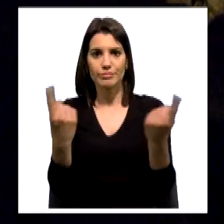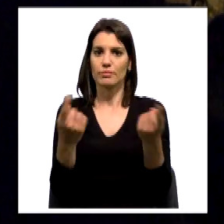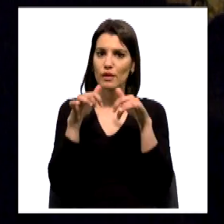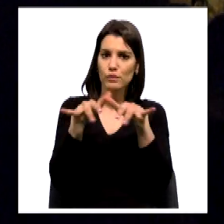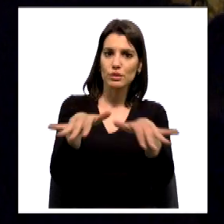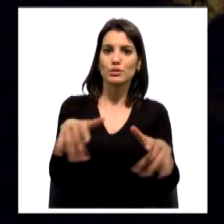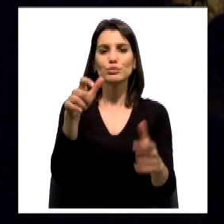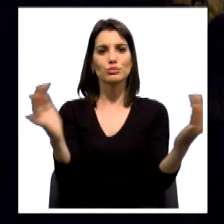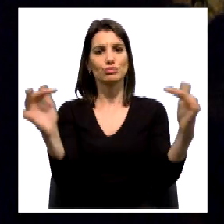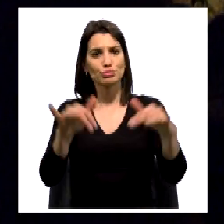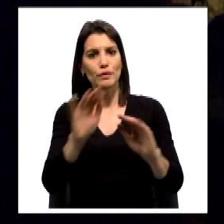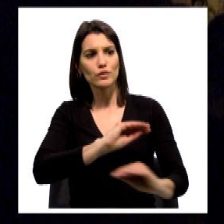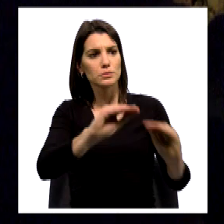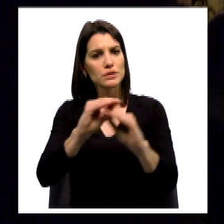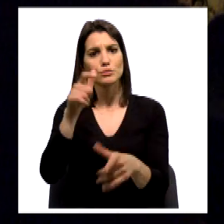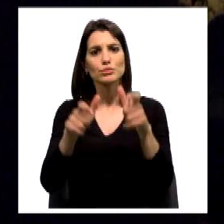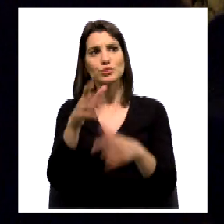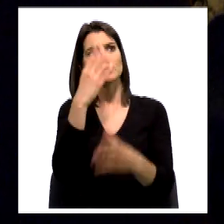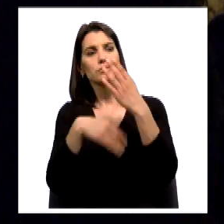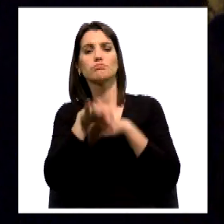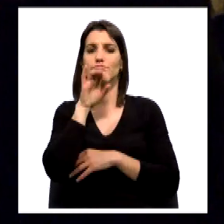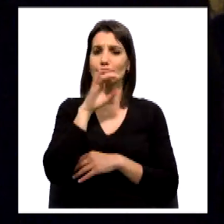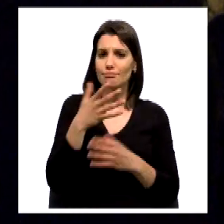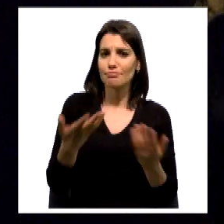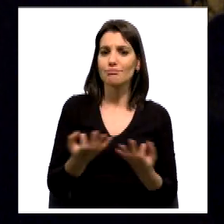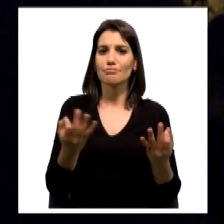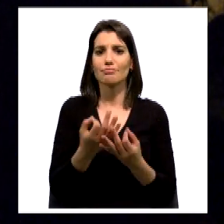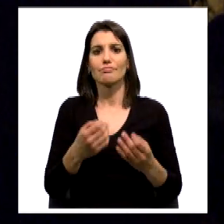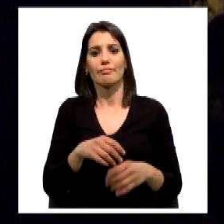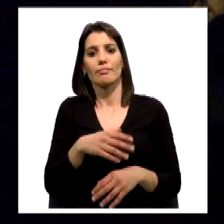divulgação, de atração de públicos, formação de públicos,